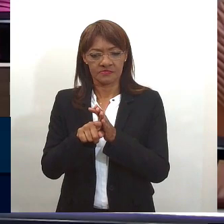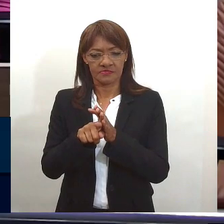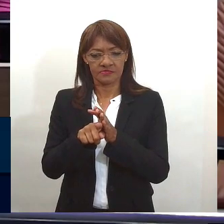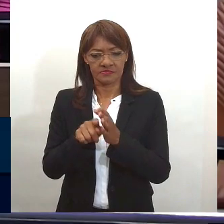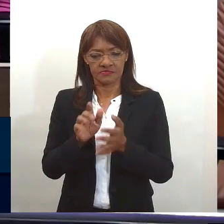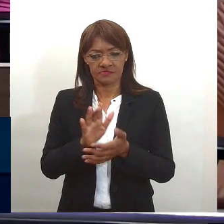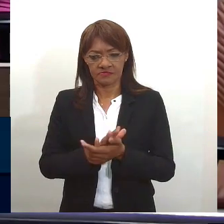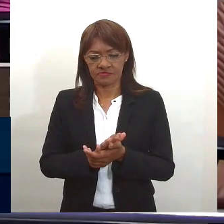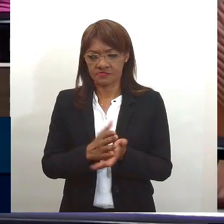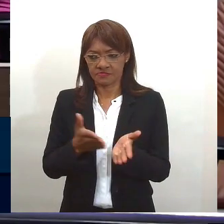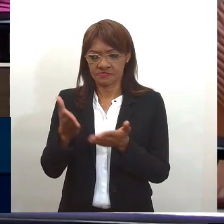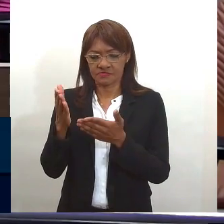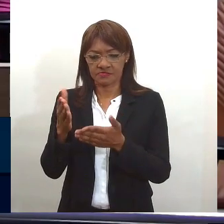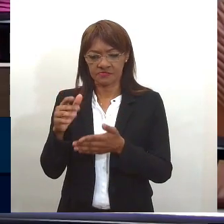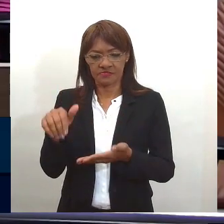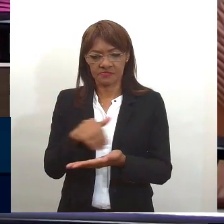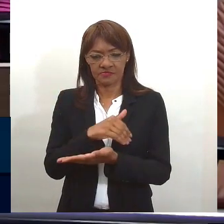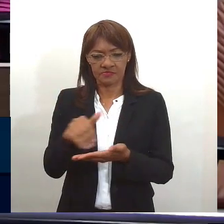Sara.